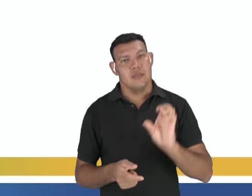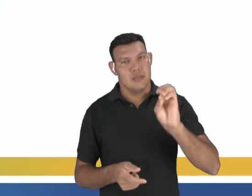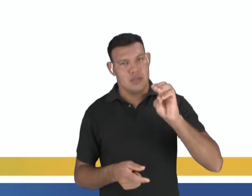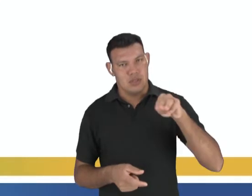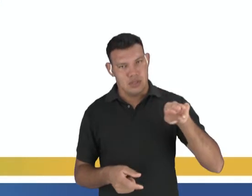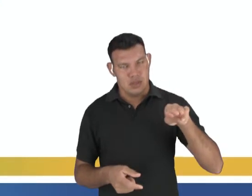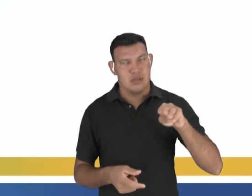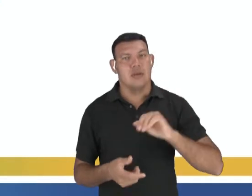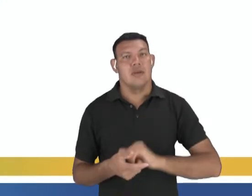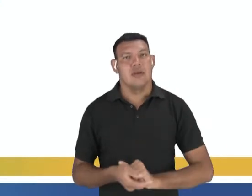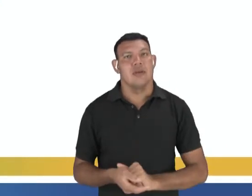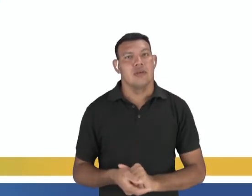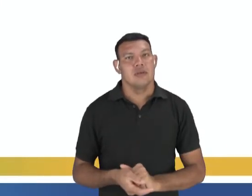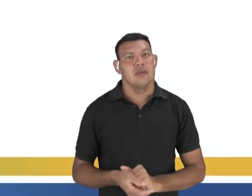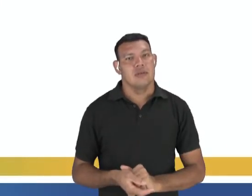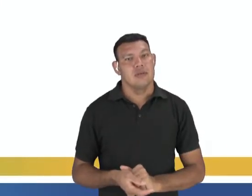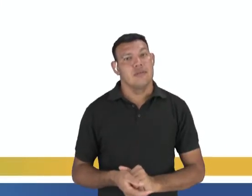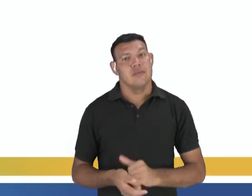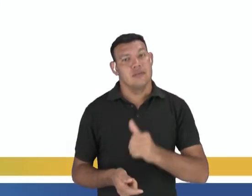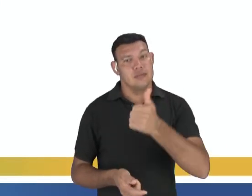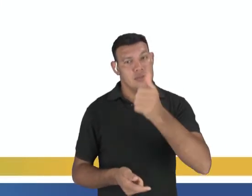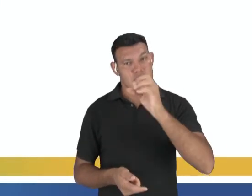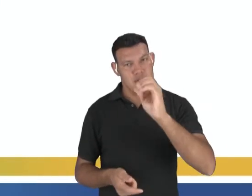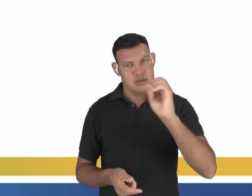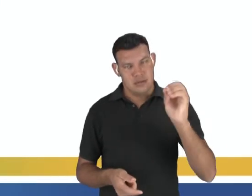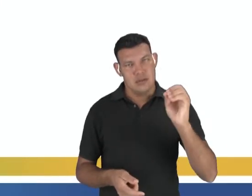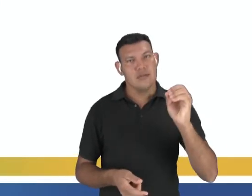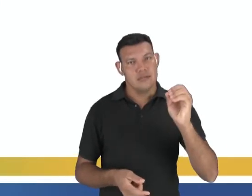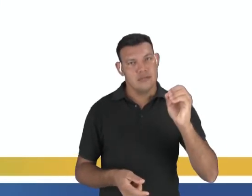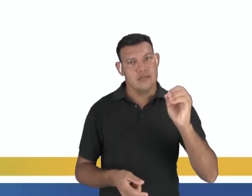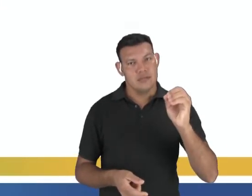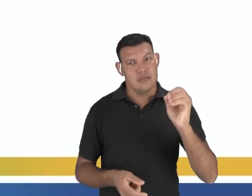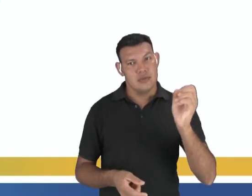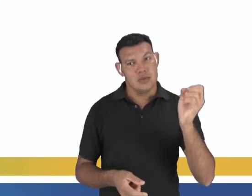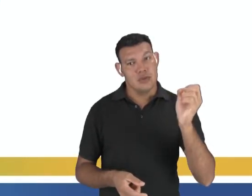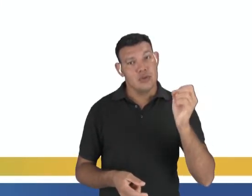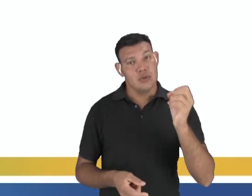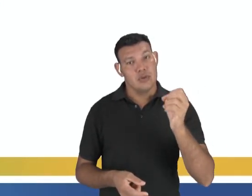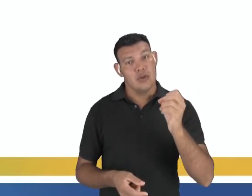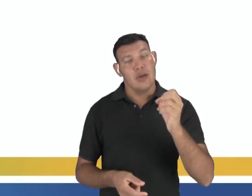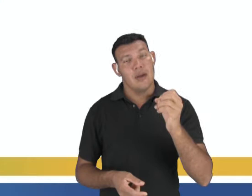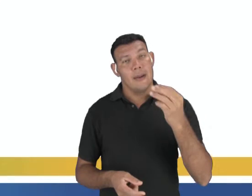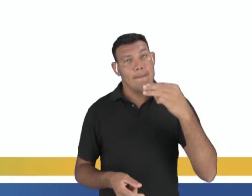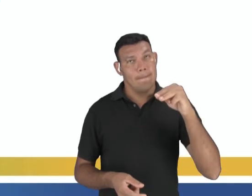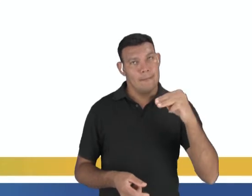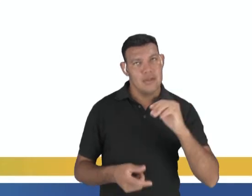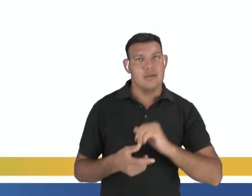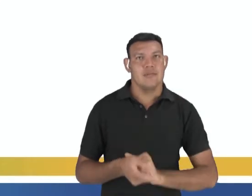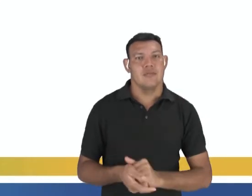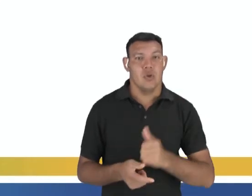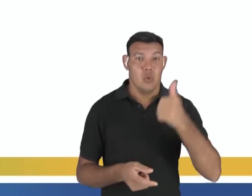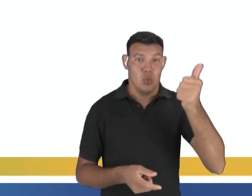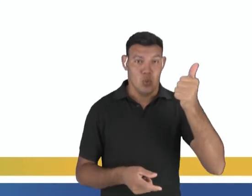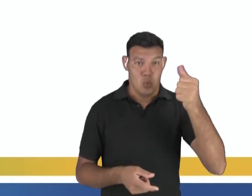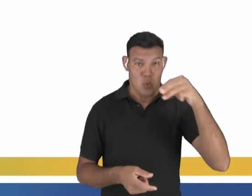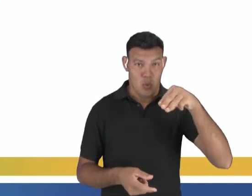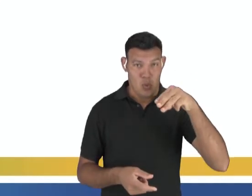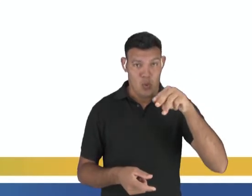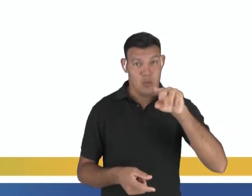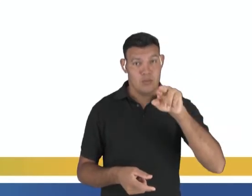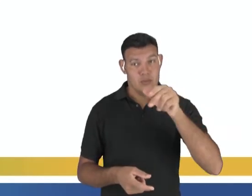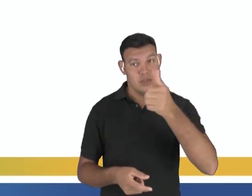1 cm ele é a centésima parte de 1 m certinho não se esqueça e um metro nós temos